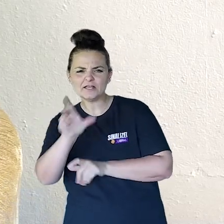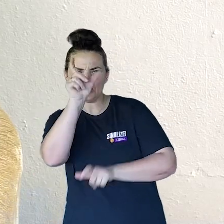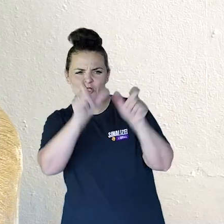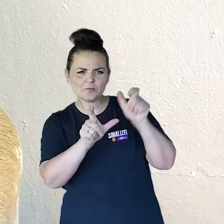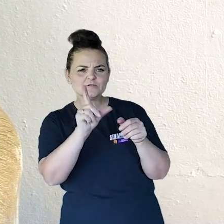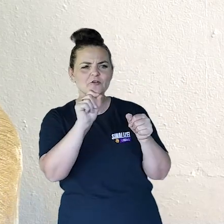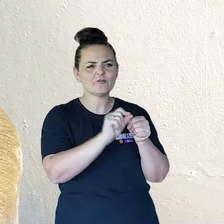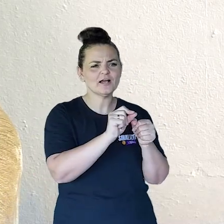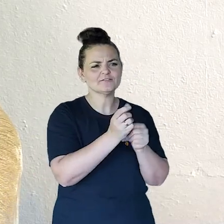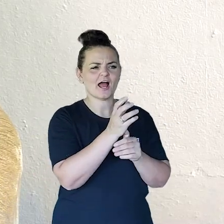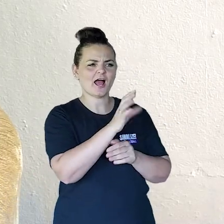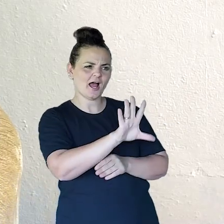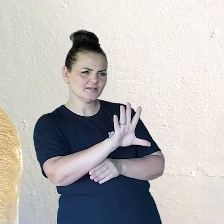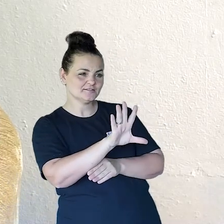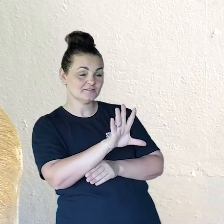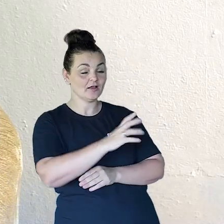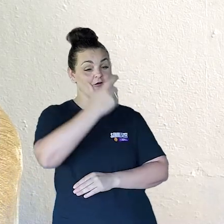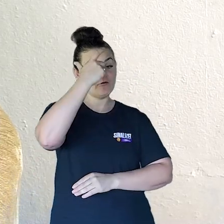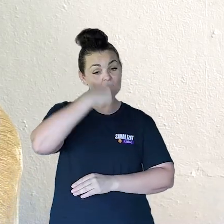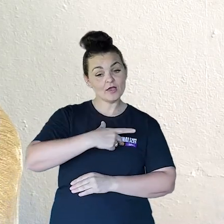sempre dizia, nós vamos fazer desse jeito,